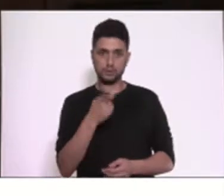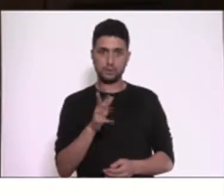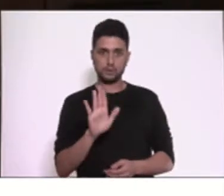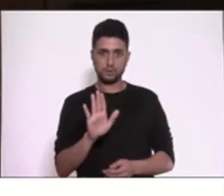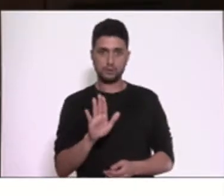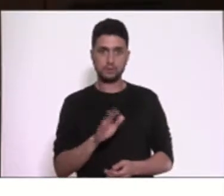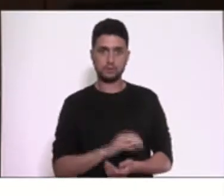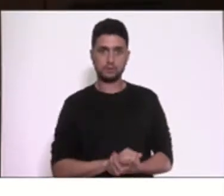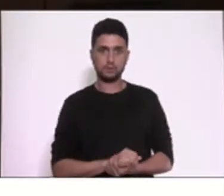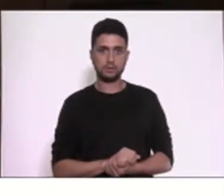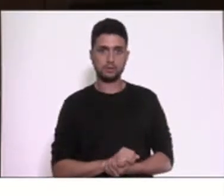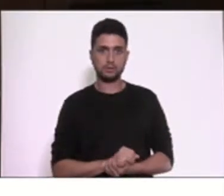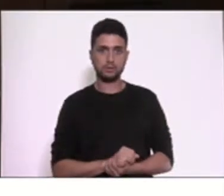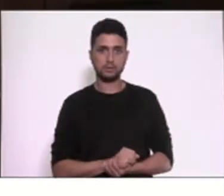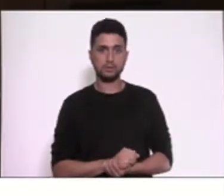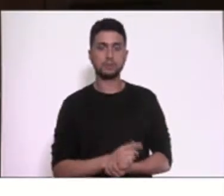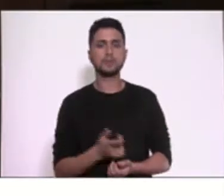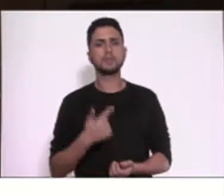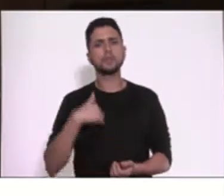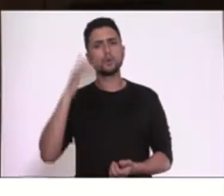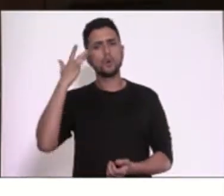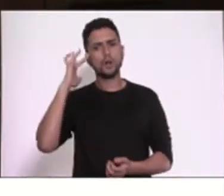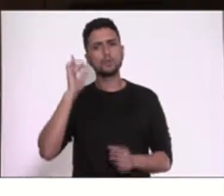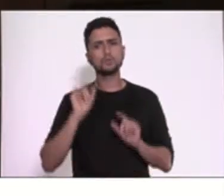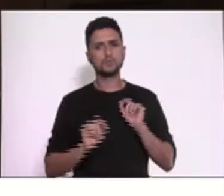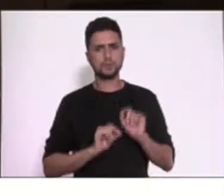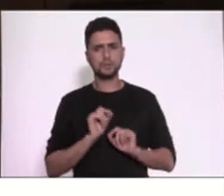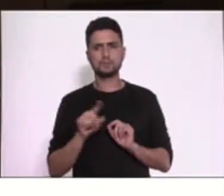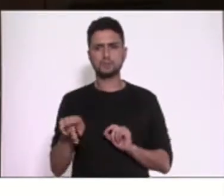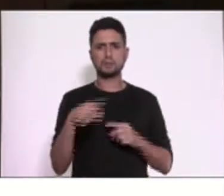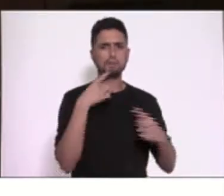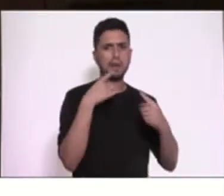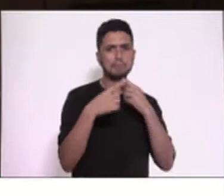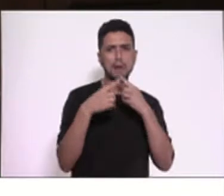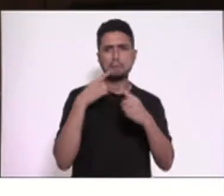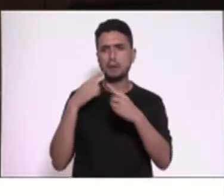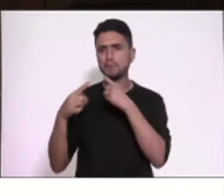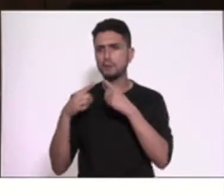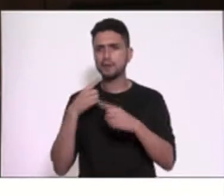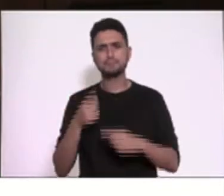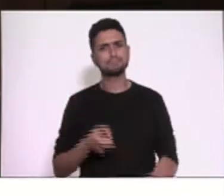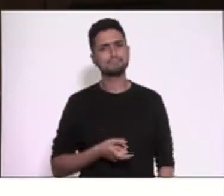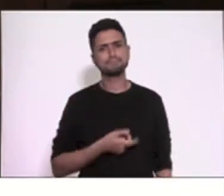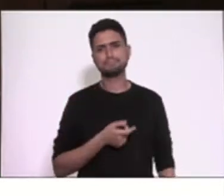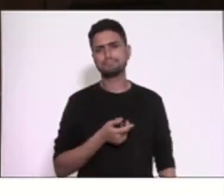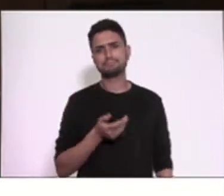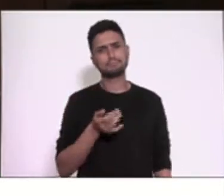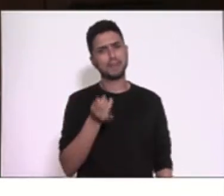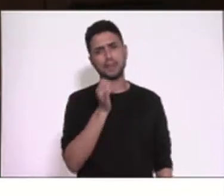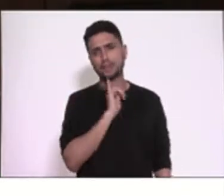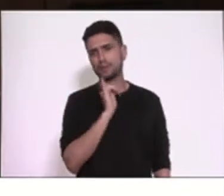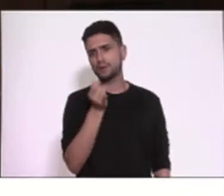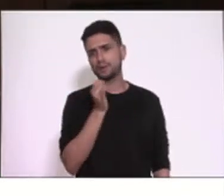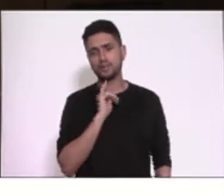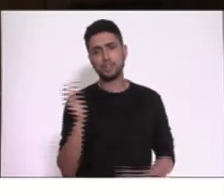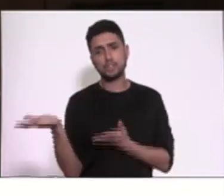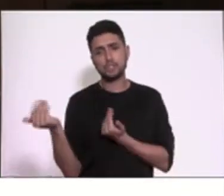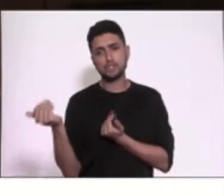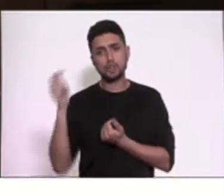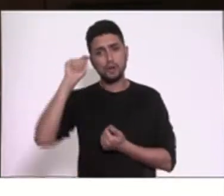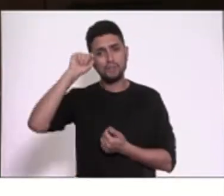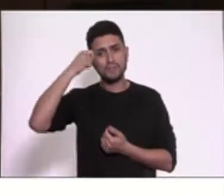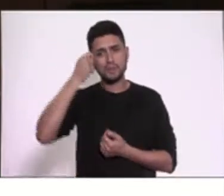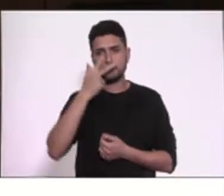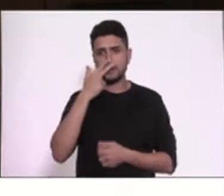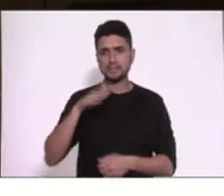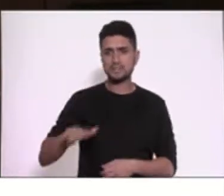Tá? Eu acho, sim, que o discurso de vocês faz um desserviço aos jovens negros. Eles